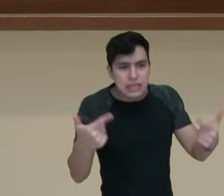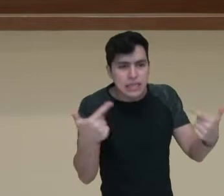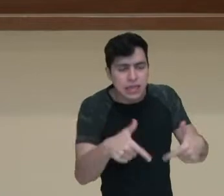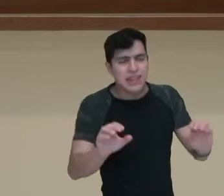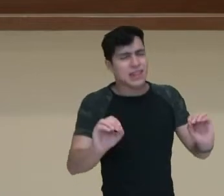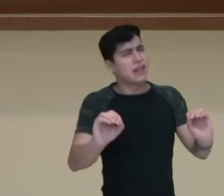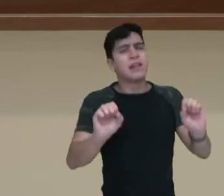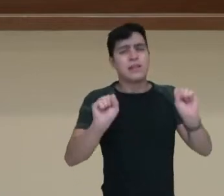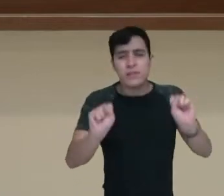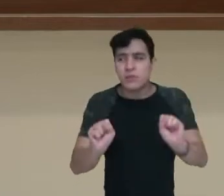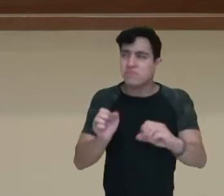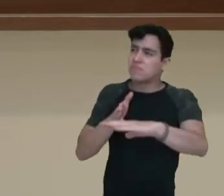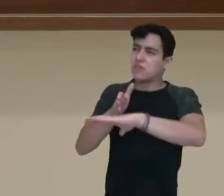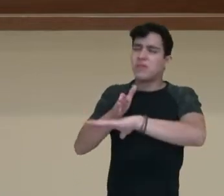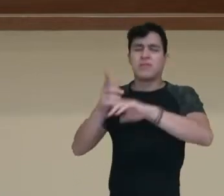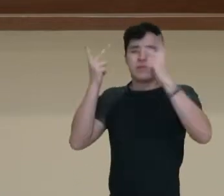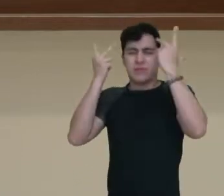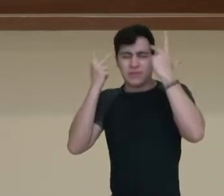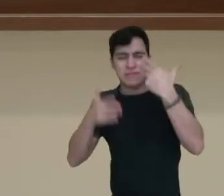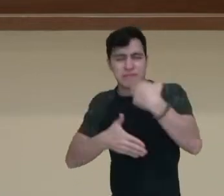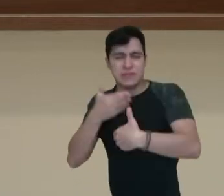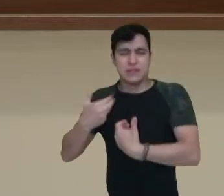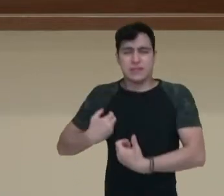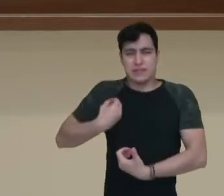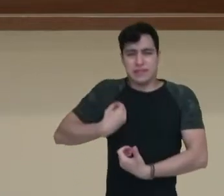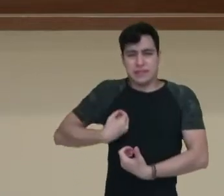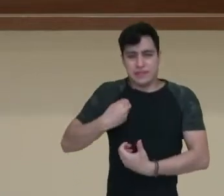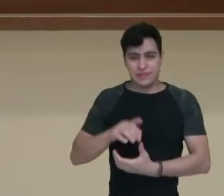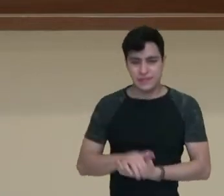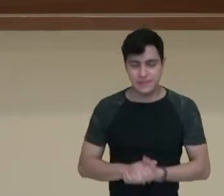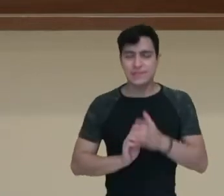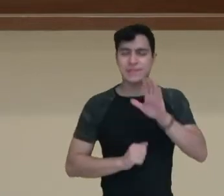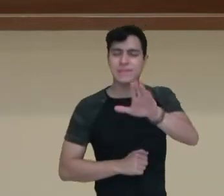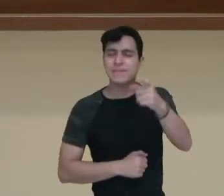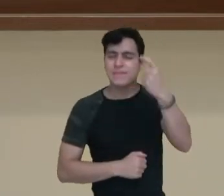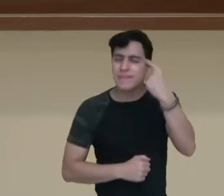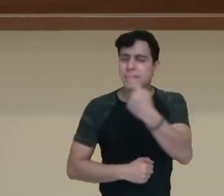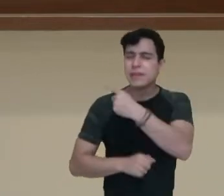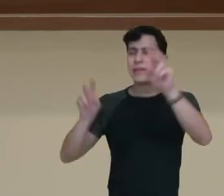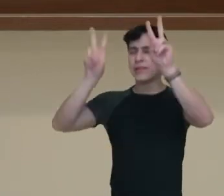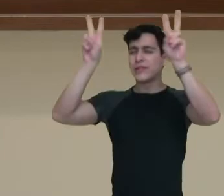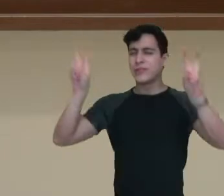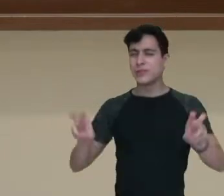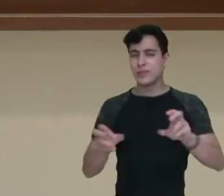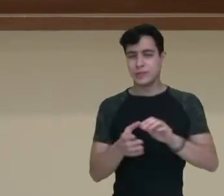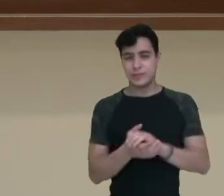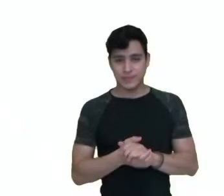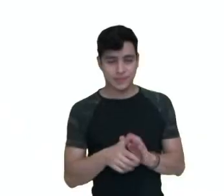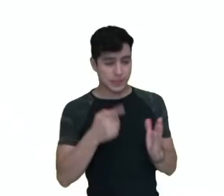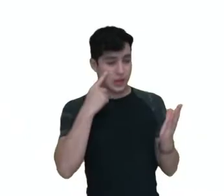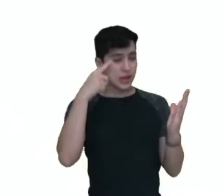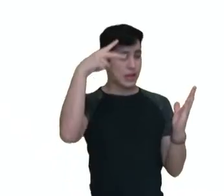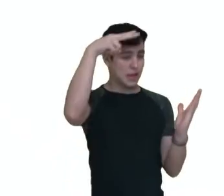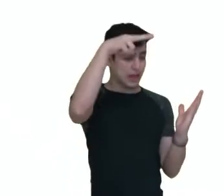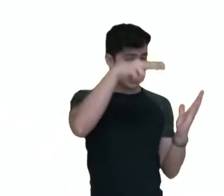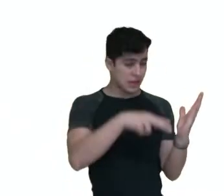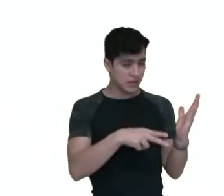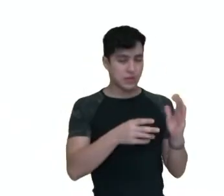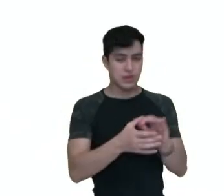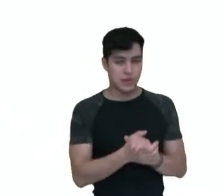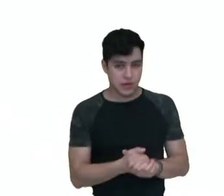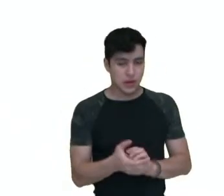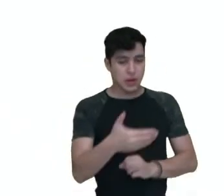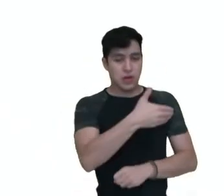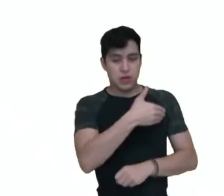para sustentar a família. Então, nós vamos pensar um pouquinho a respeito desse assunto. Leitura. Governo